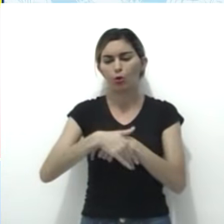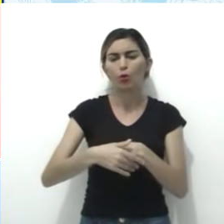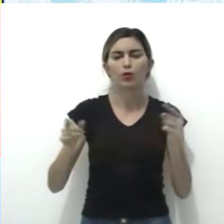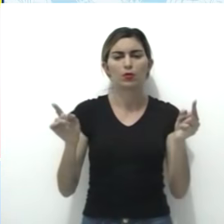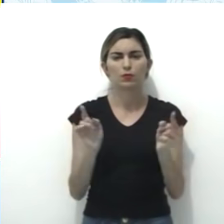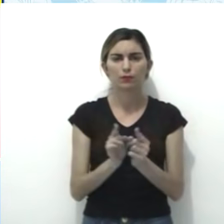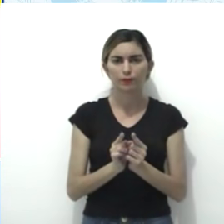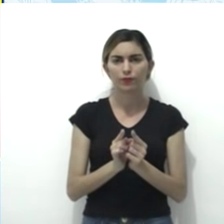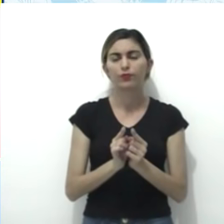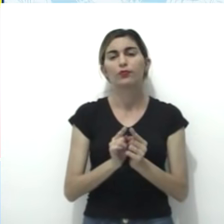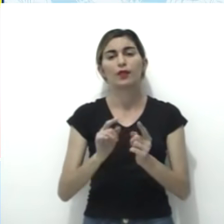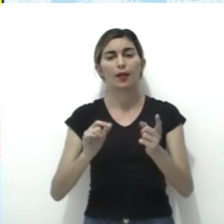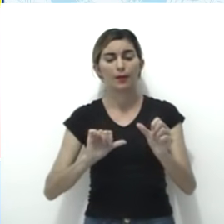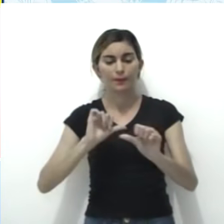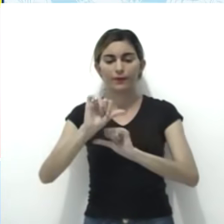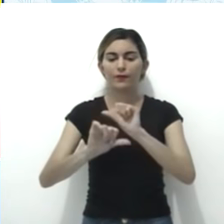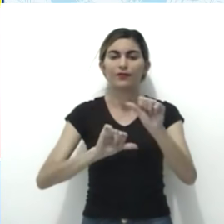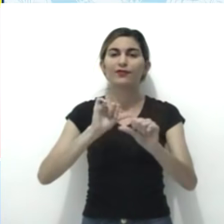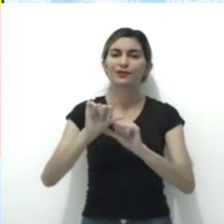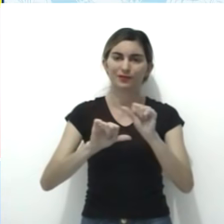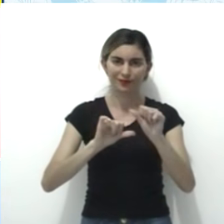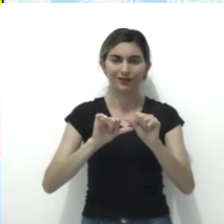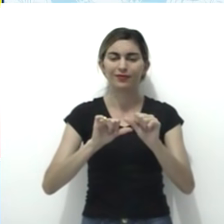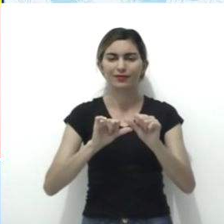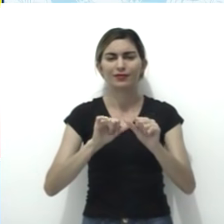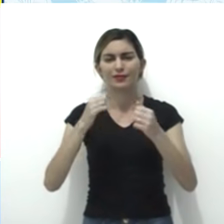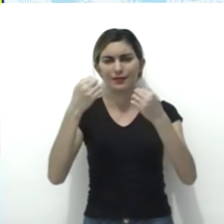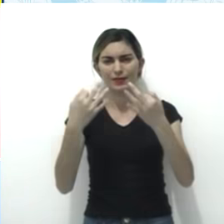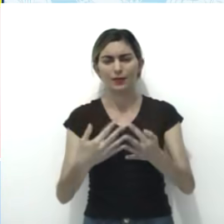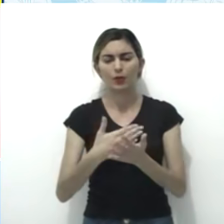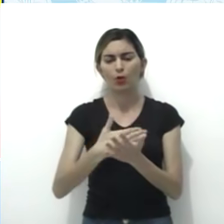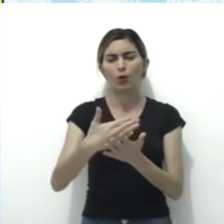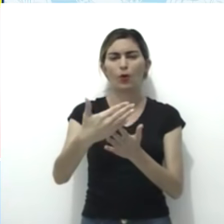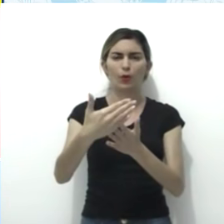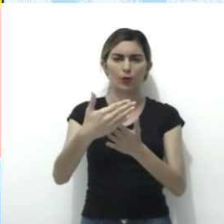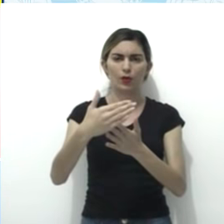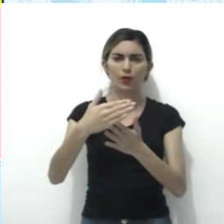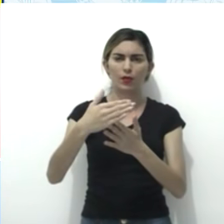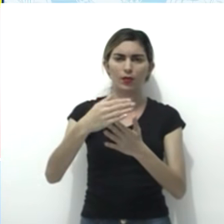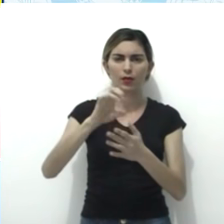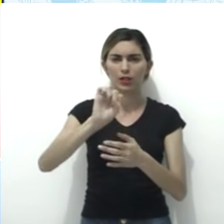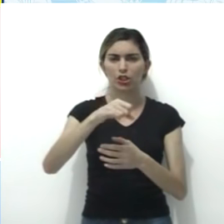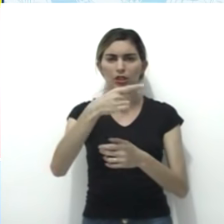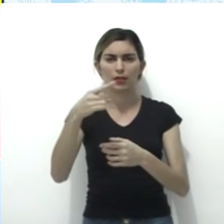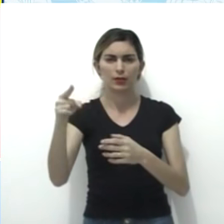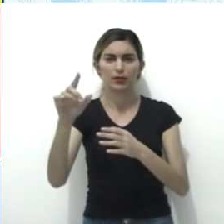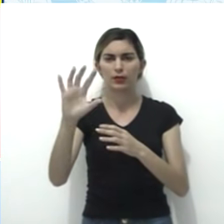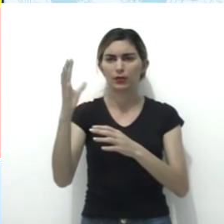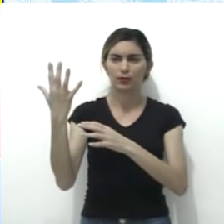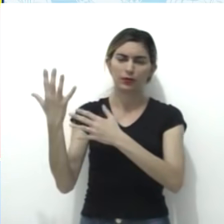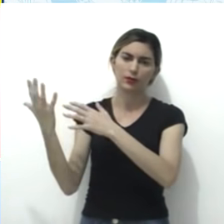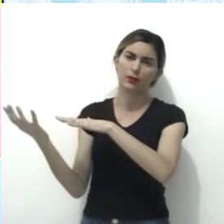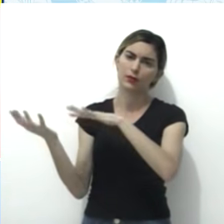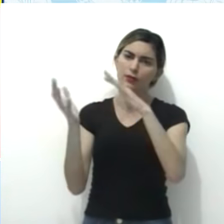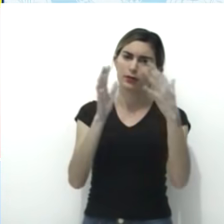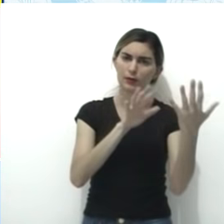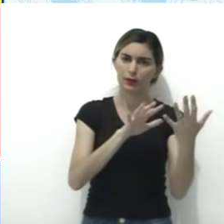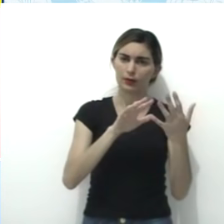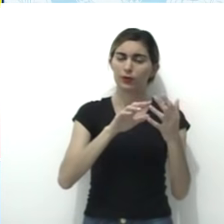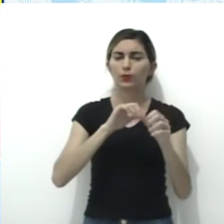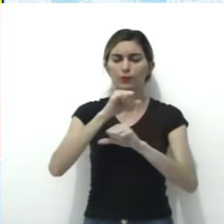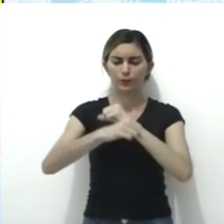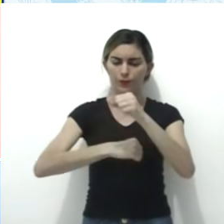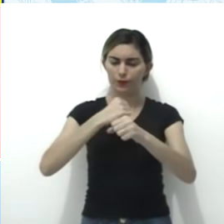as noites mais curtas daí é que vai definir o início de uma estação do ano e no